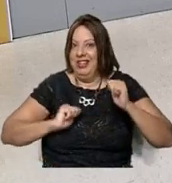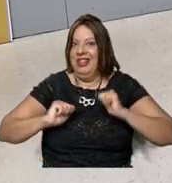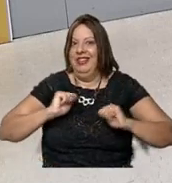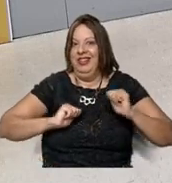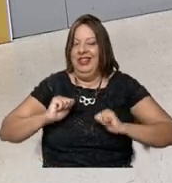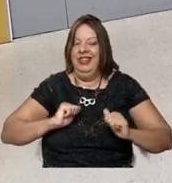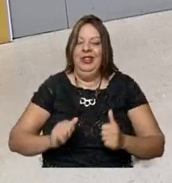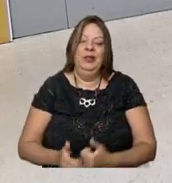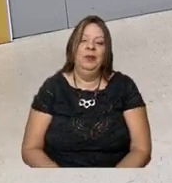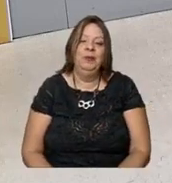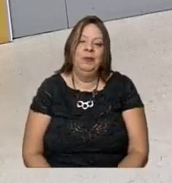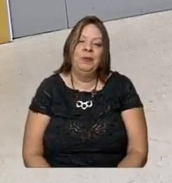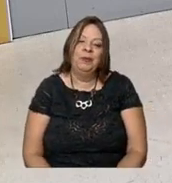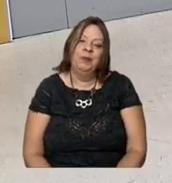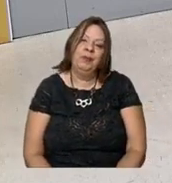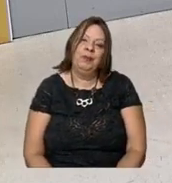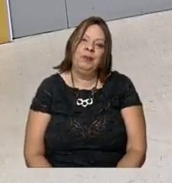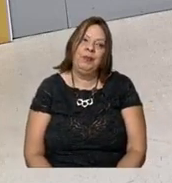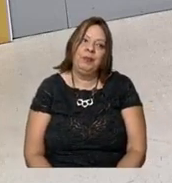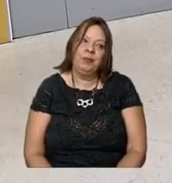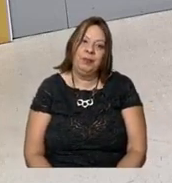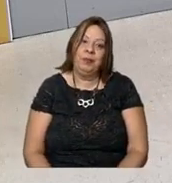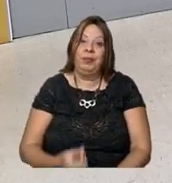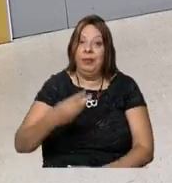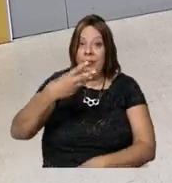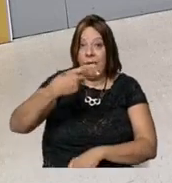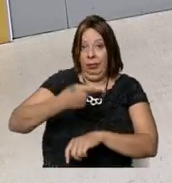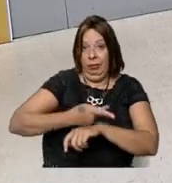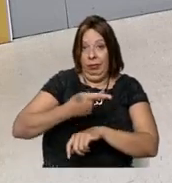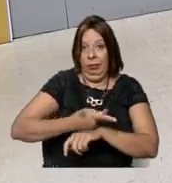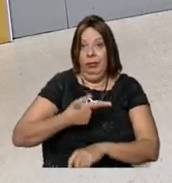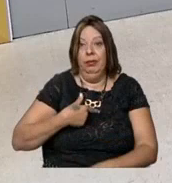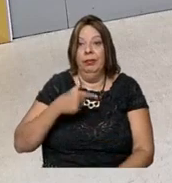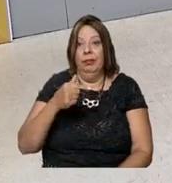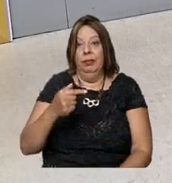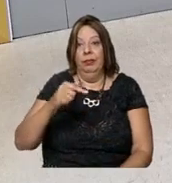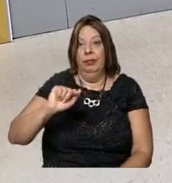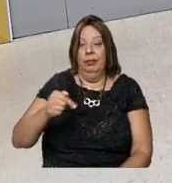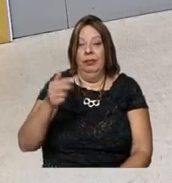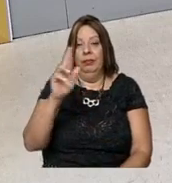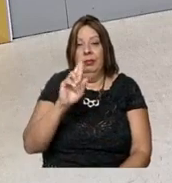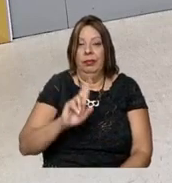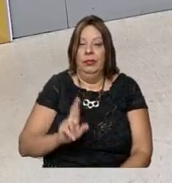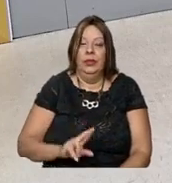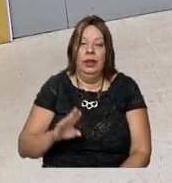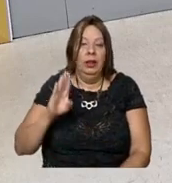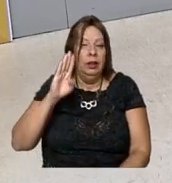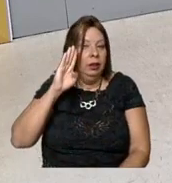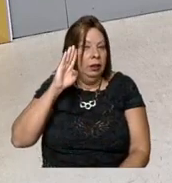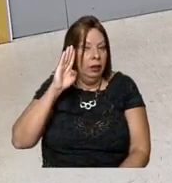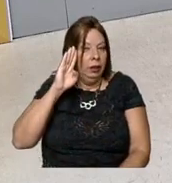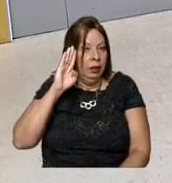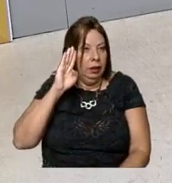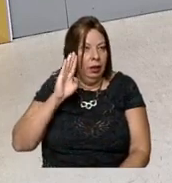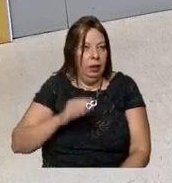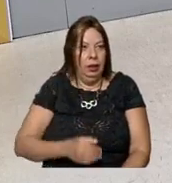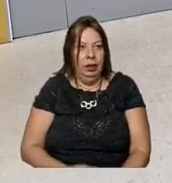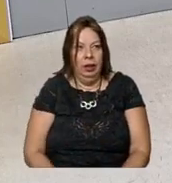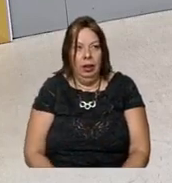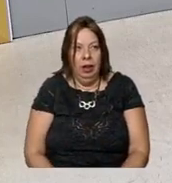Bessiane! E agora, chegando o terceiro prêmio, R$7 mil, e a Bia vai abrir a portinha